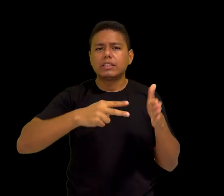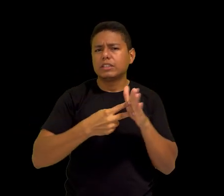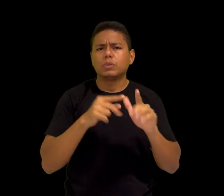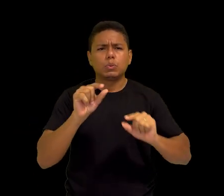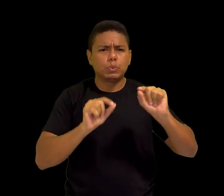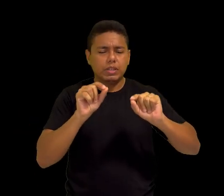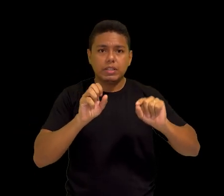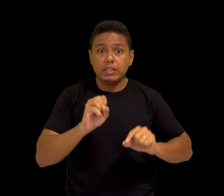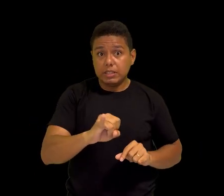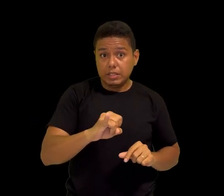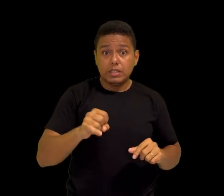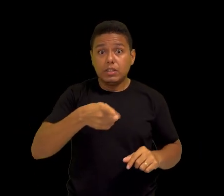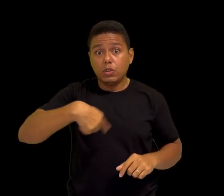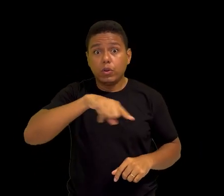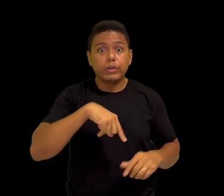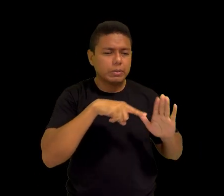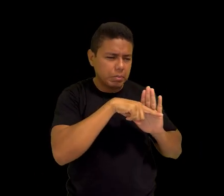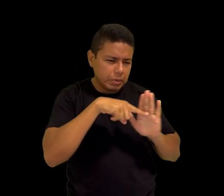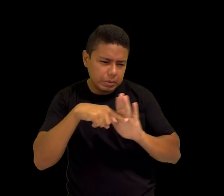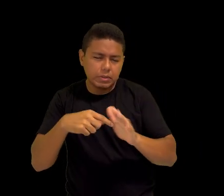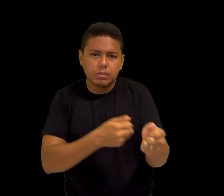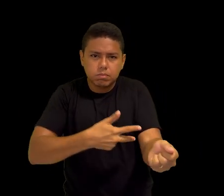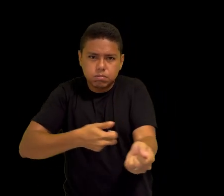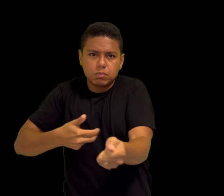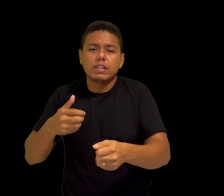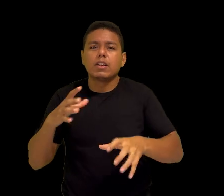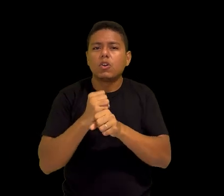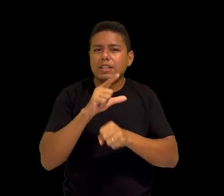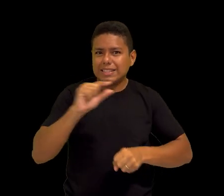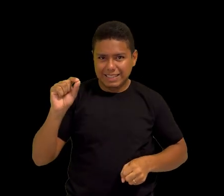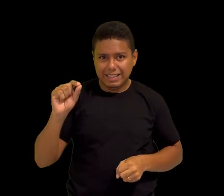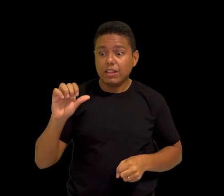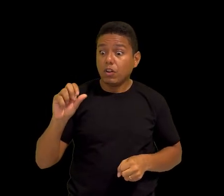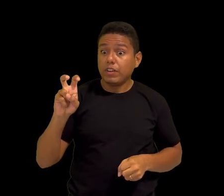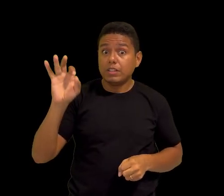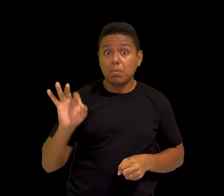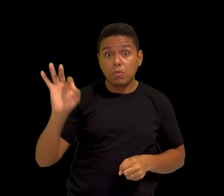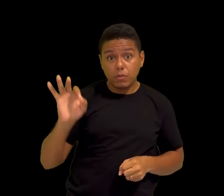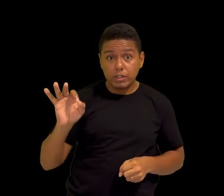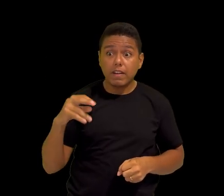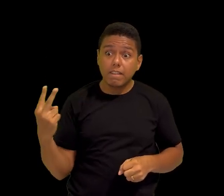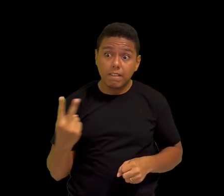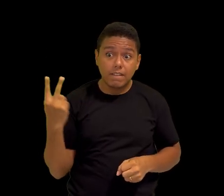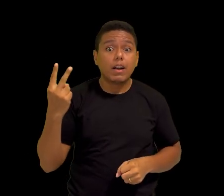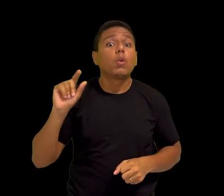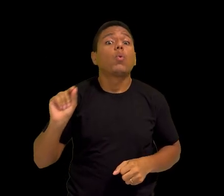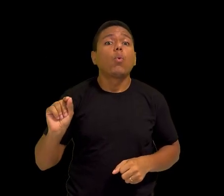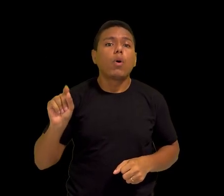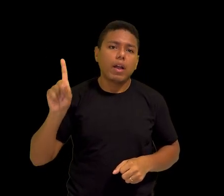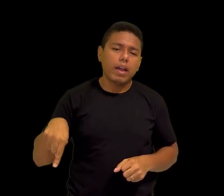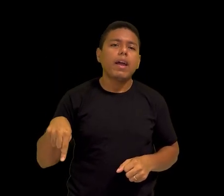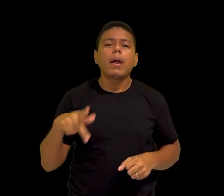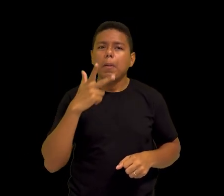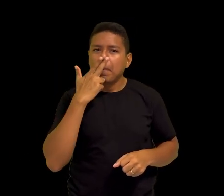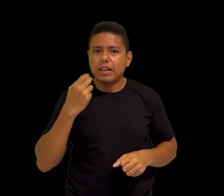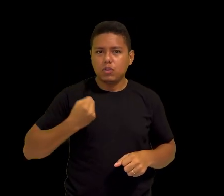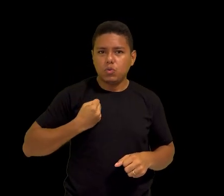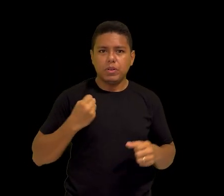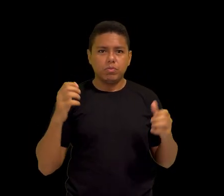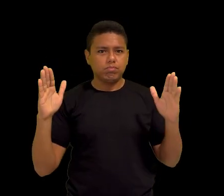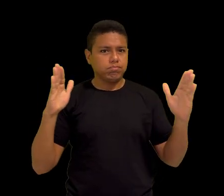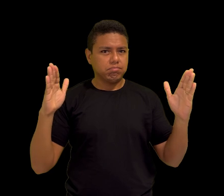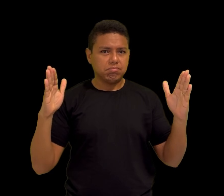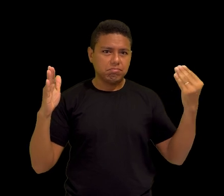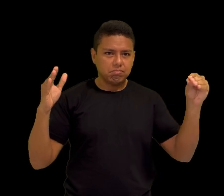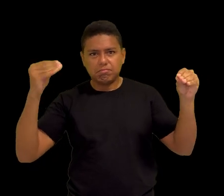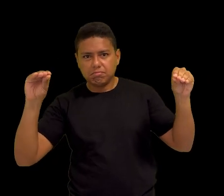fizesse outras 100 amostras, em 95% das amostras, o valor ficaria entre esses valores, né?